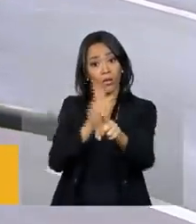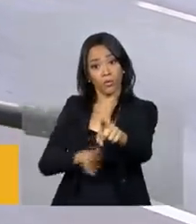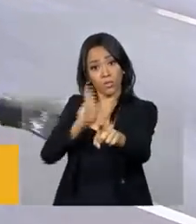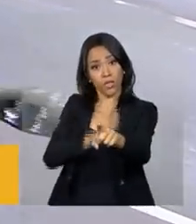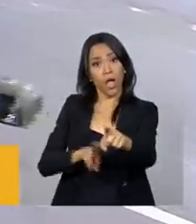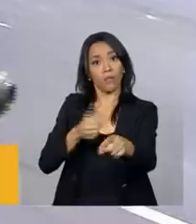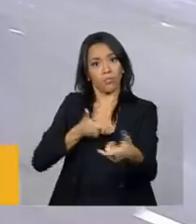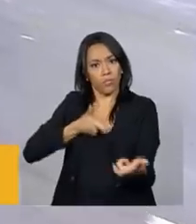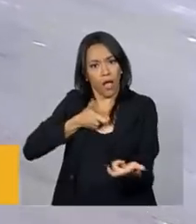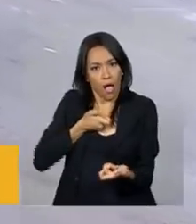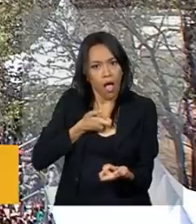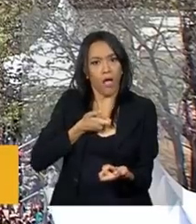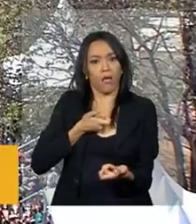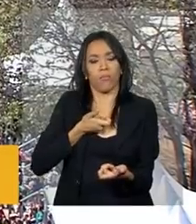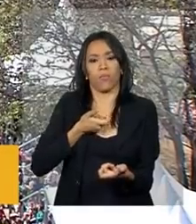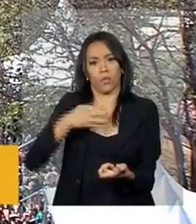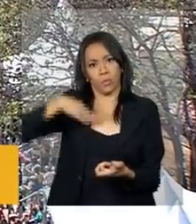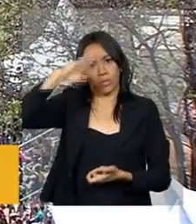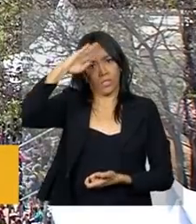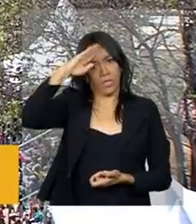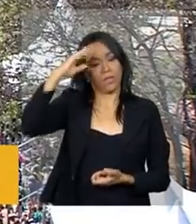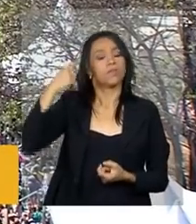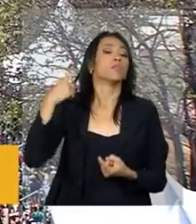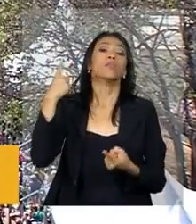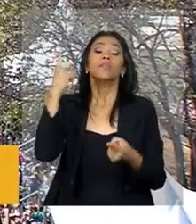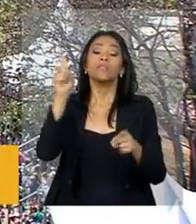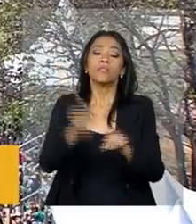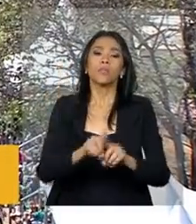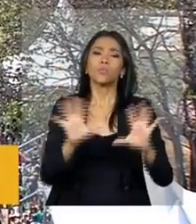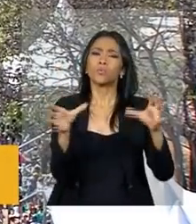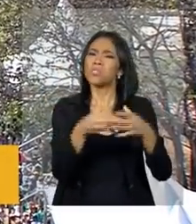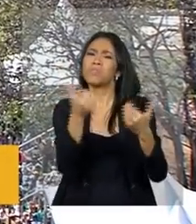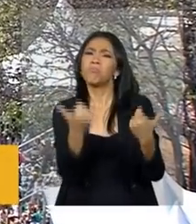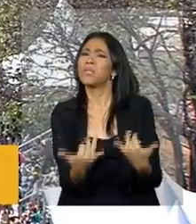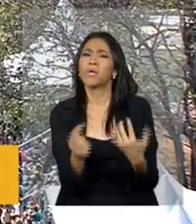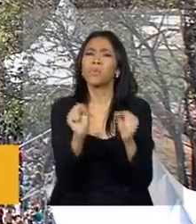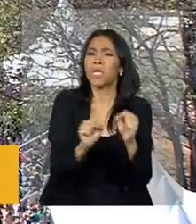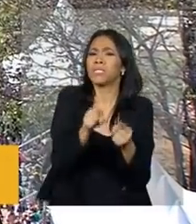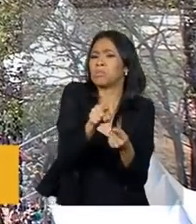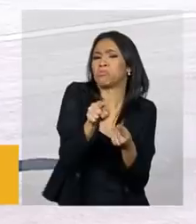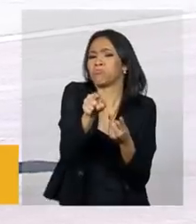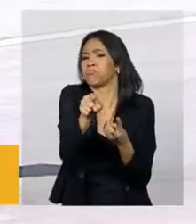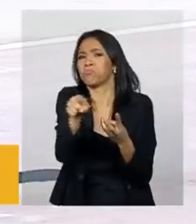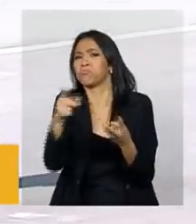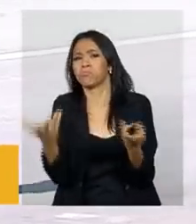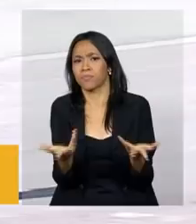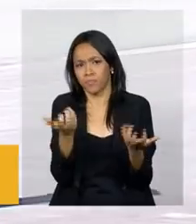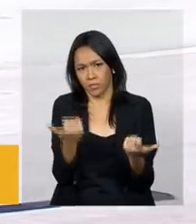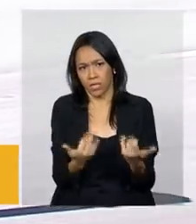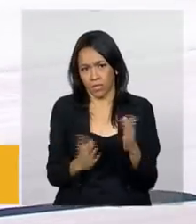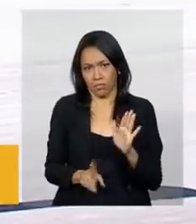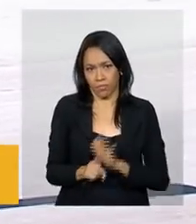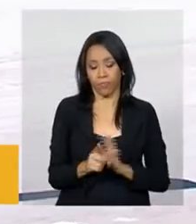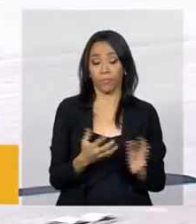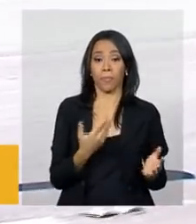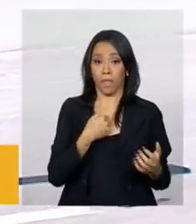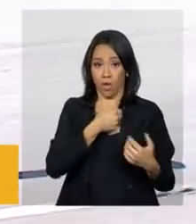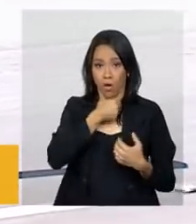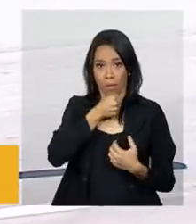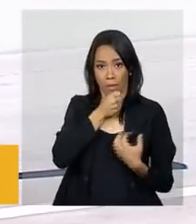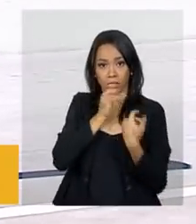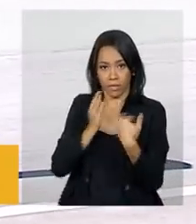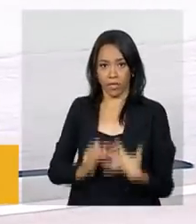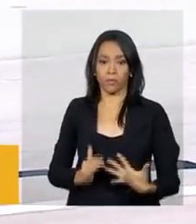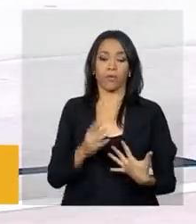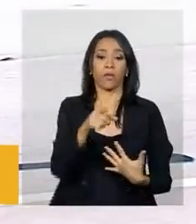do Exército, né? Que nós temos ali a comunicação, temos a artilharia. Explica um pouco pra gente disso, coronel. As armas, elas têm cada